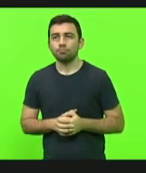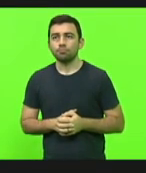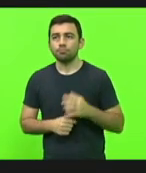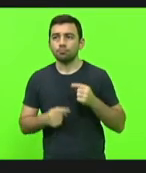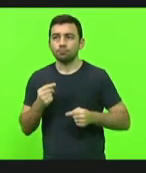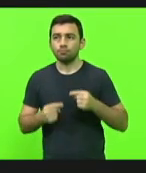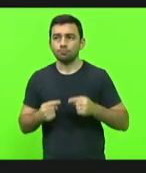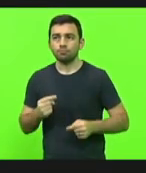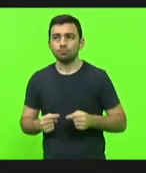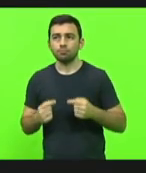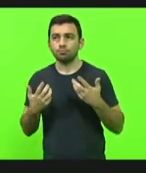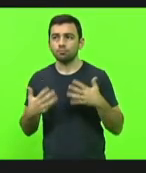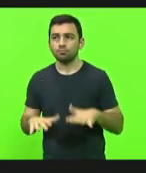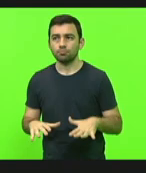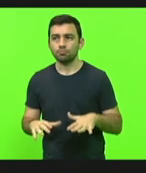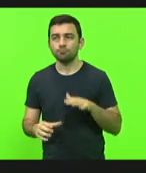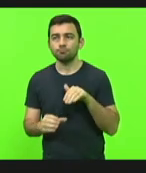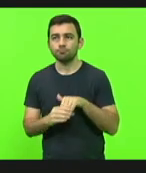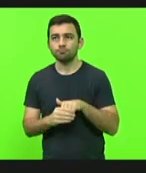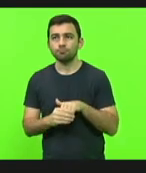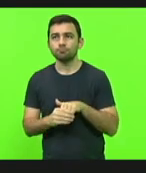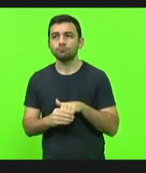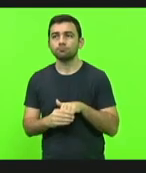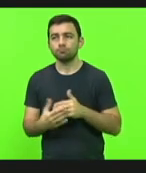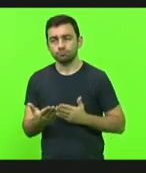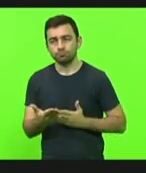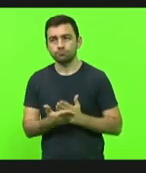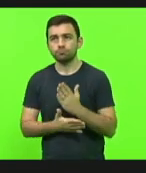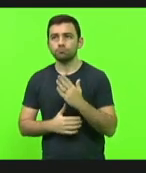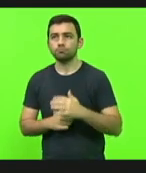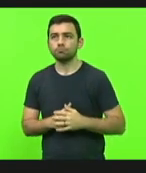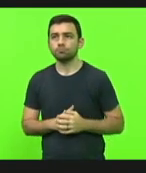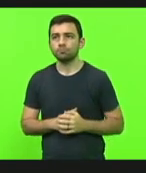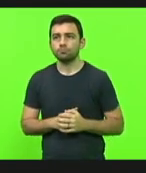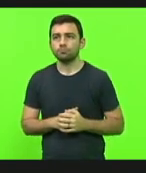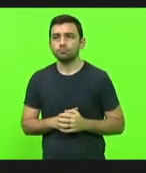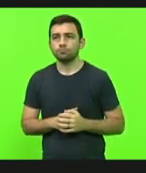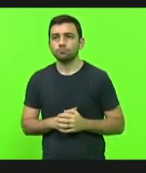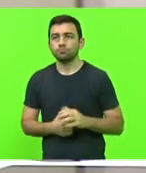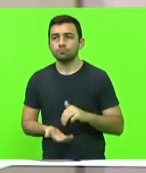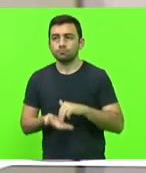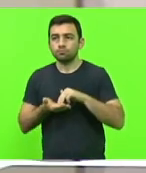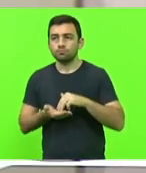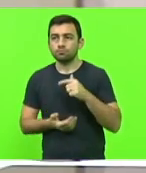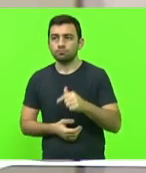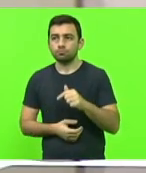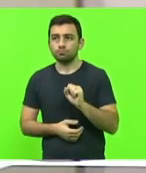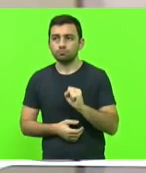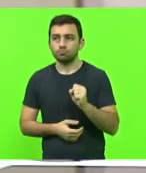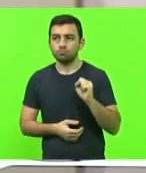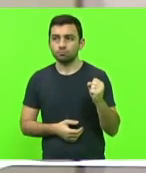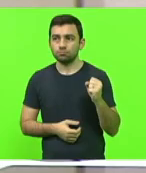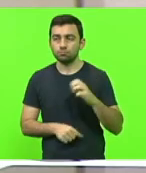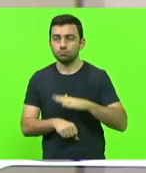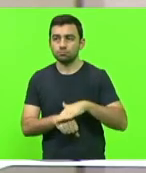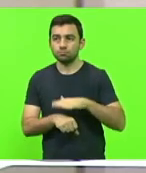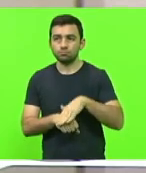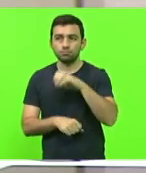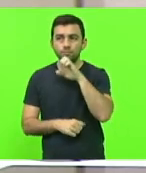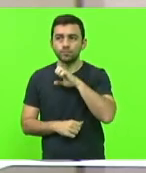Não havendo quem queira discutir, em votação. Aprovado. Moção número 788, deputado Felipe